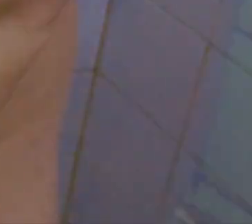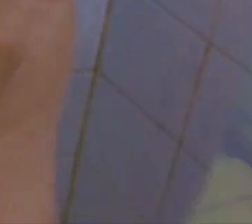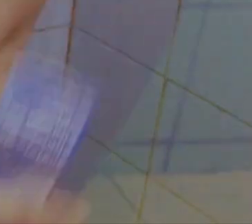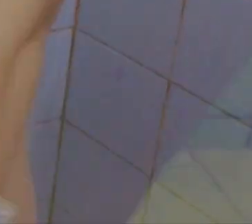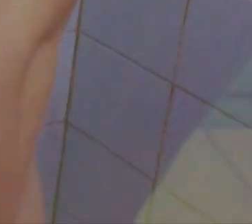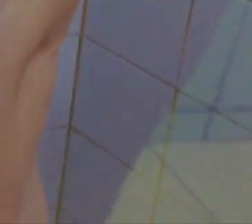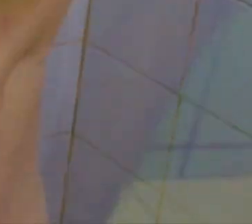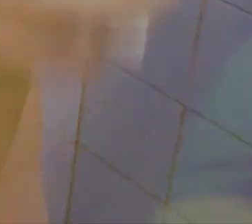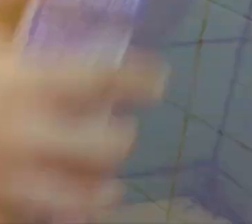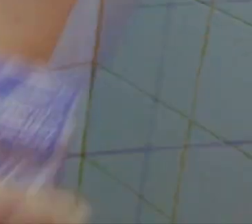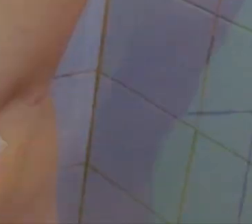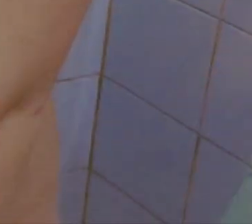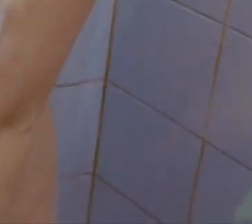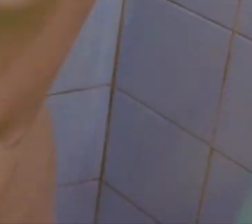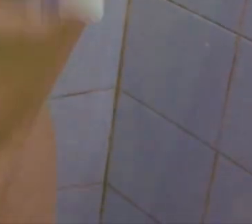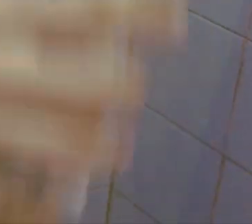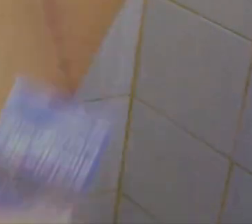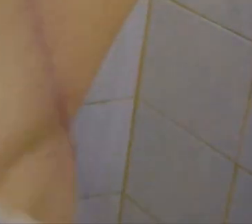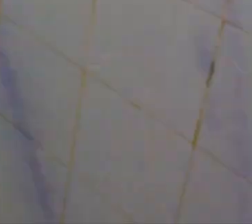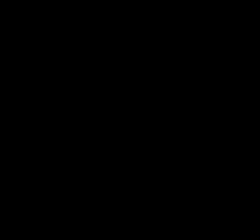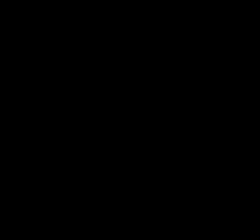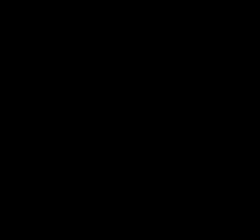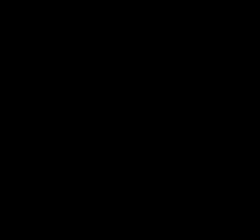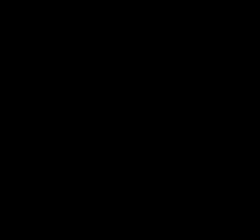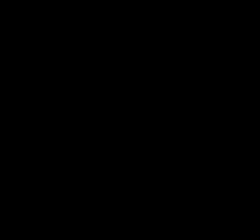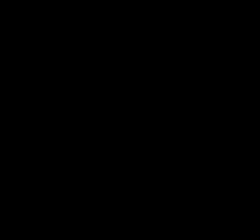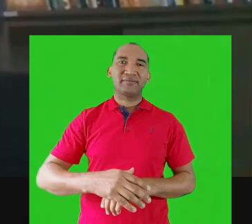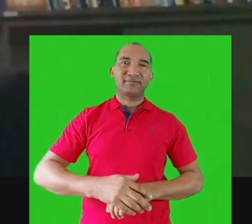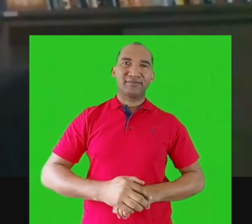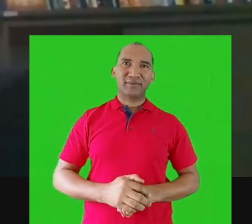até a última gota de disforia.